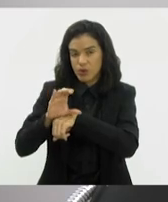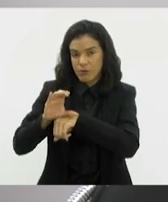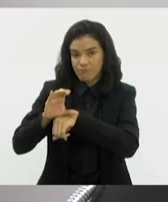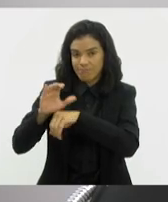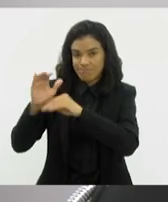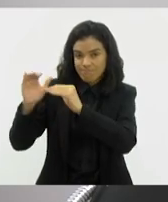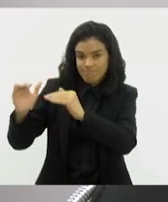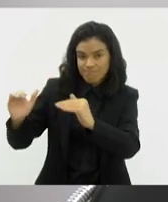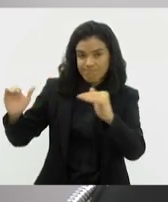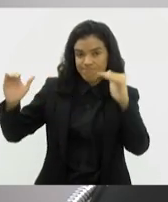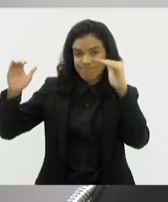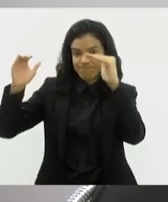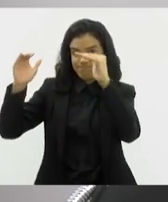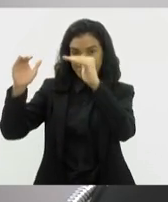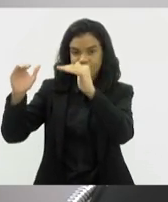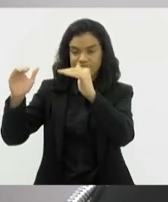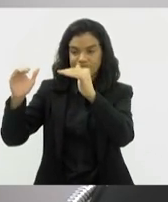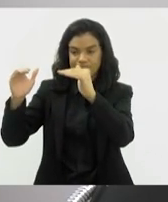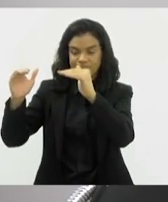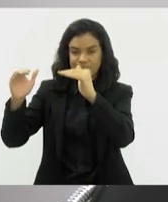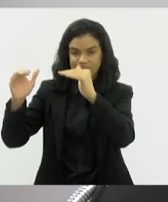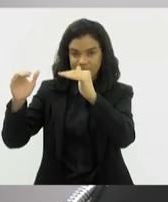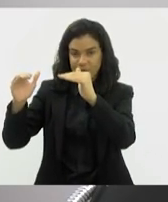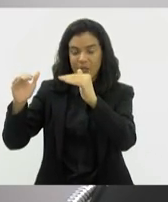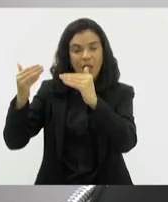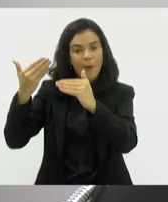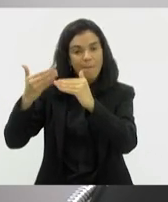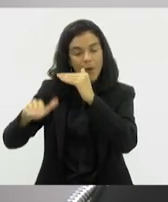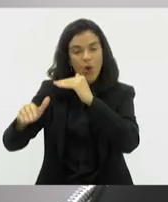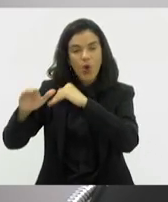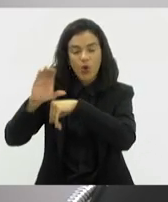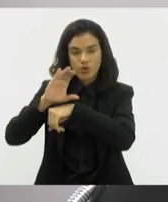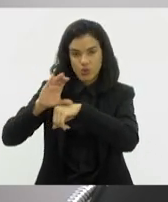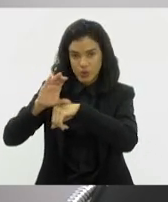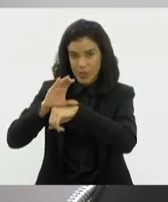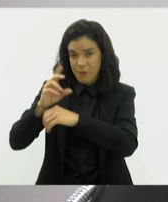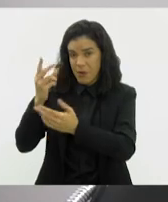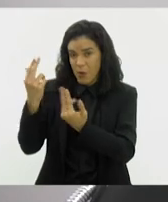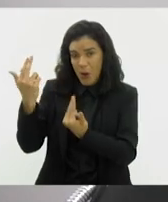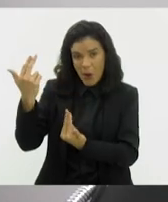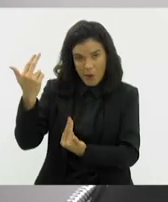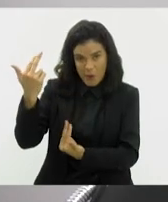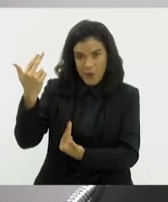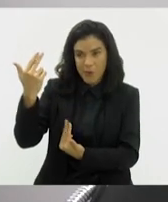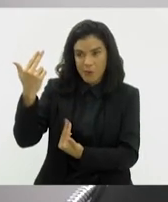senso, mais correta. Então, é pela inconstitucionalidade, pelos mesmos motivos.